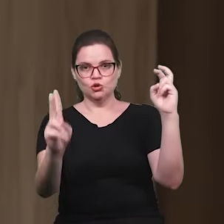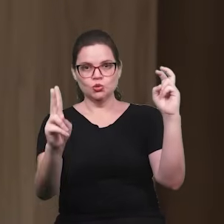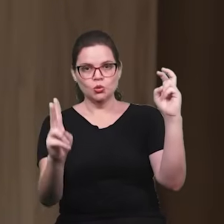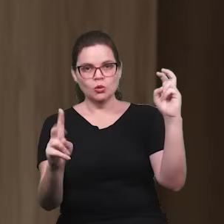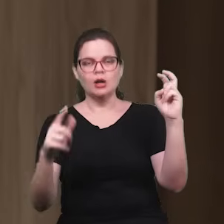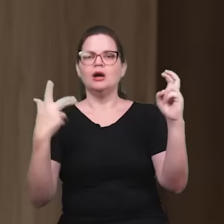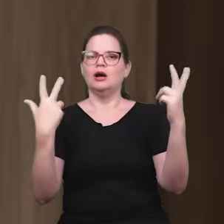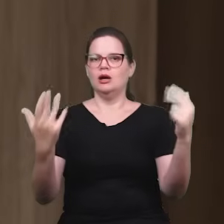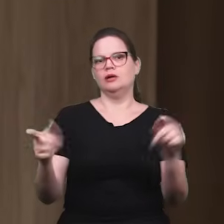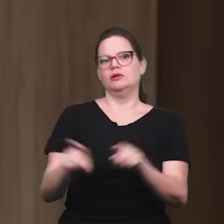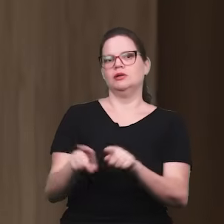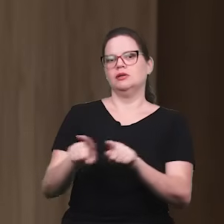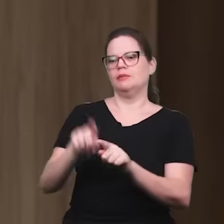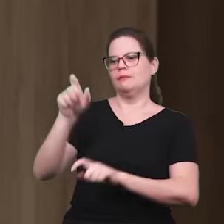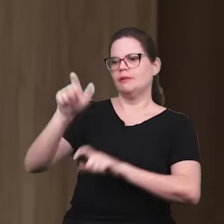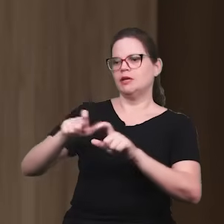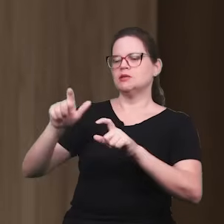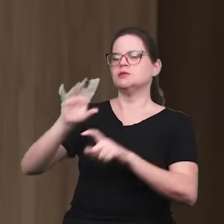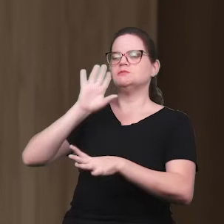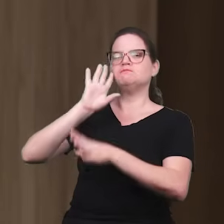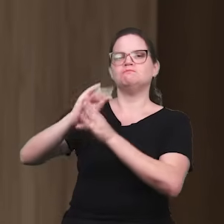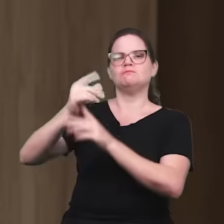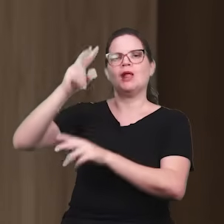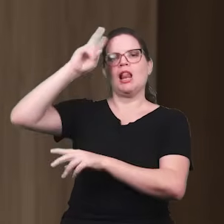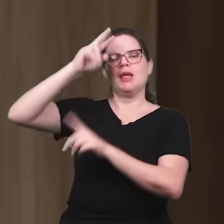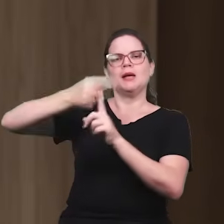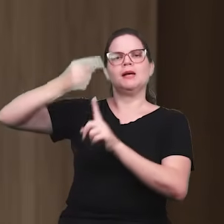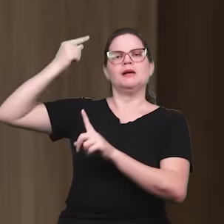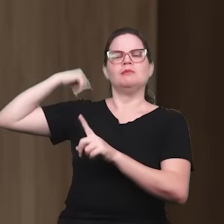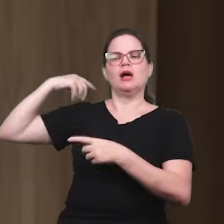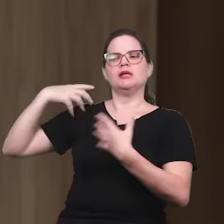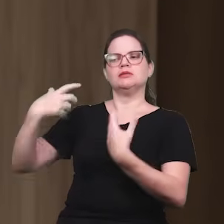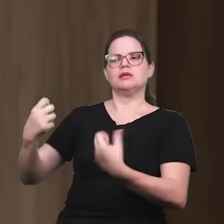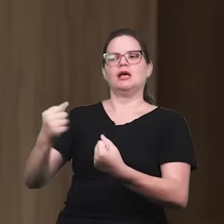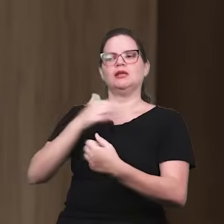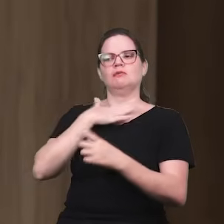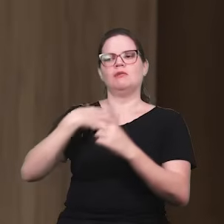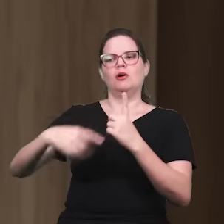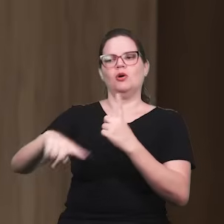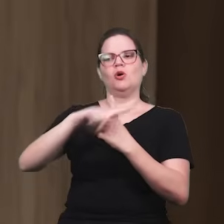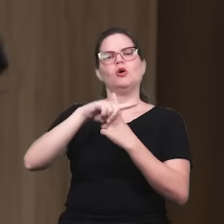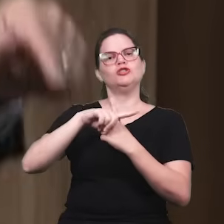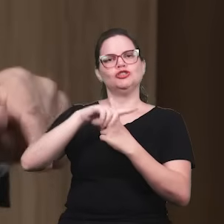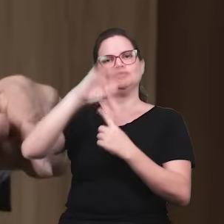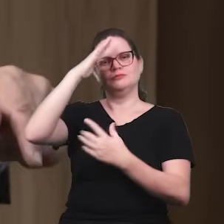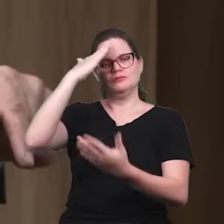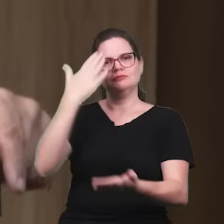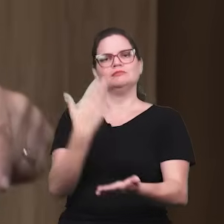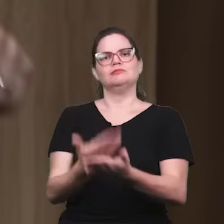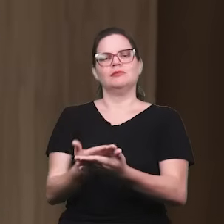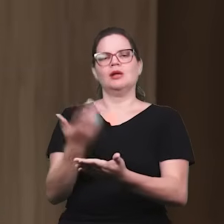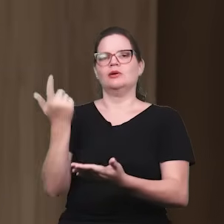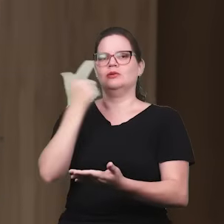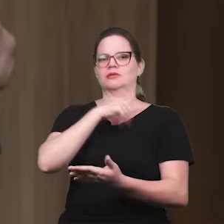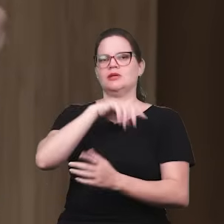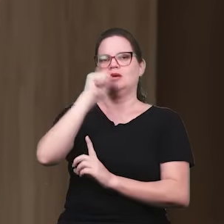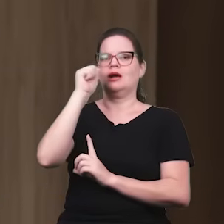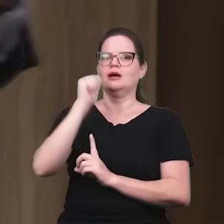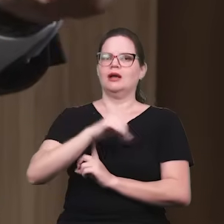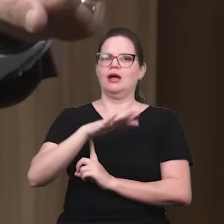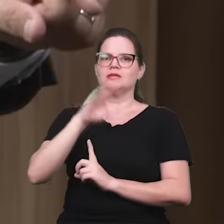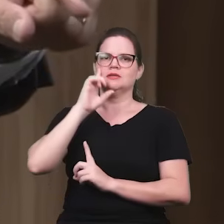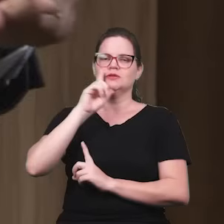é este sacrifício que sustenta a doutrina da graça, quando o